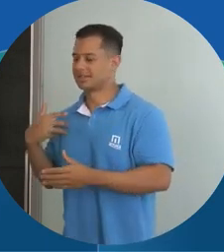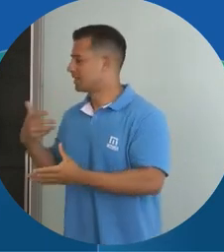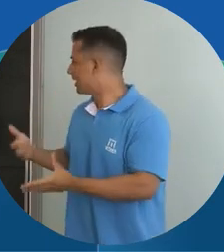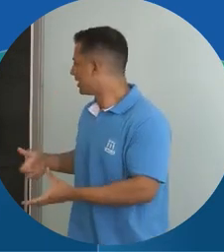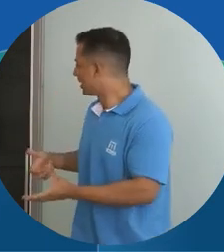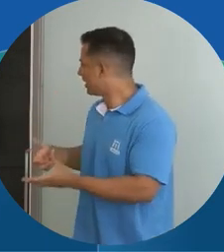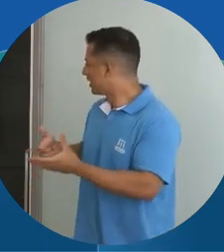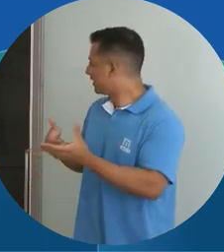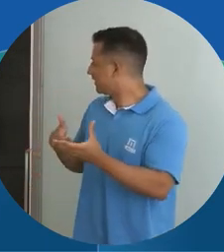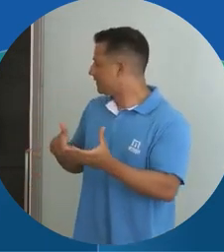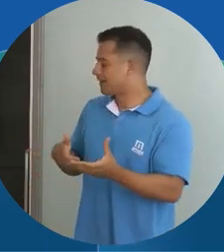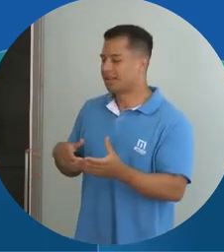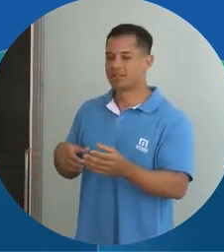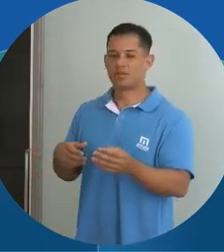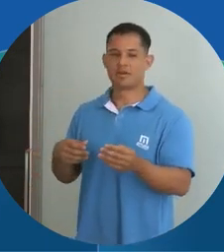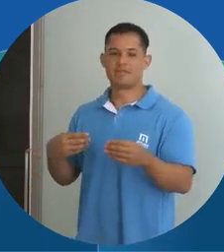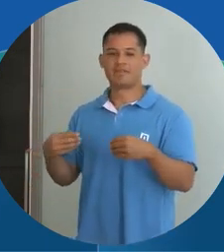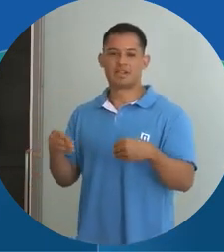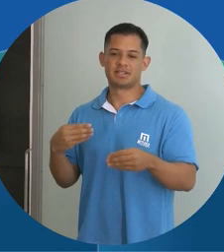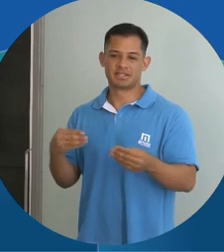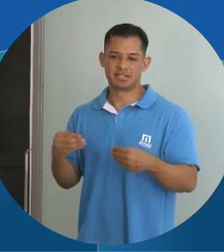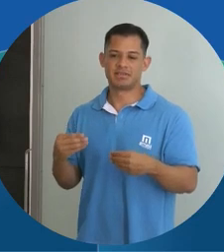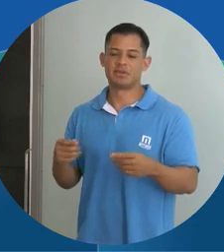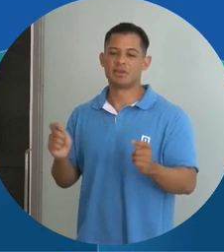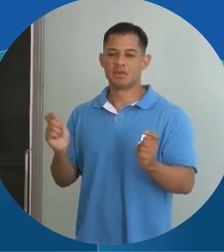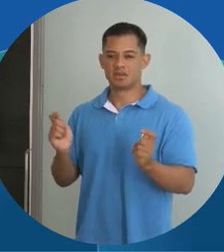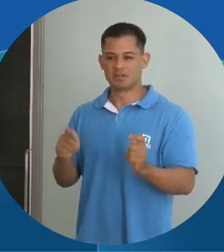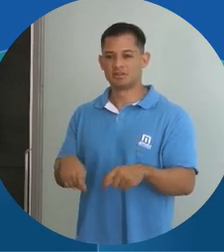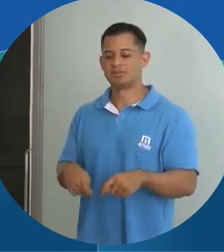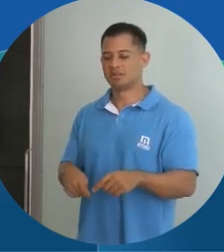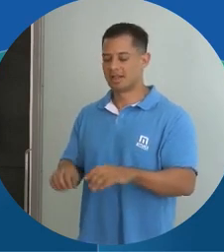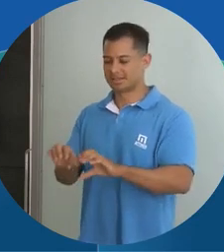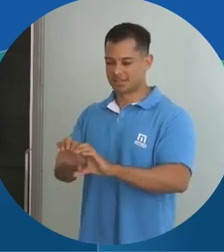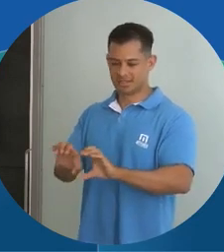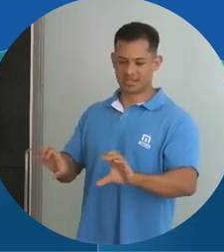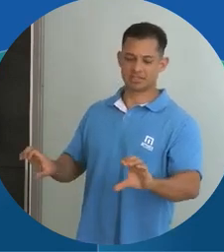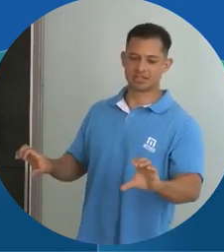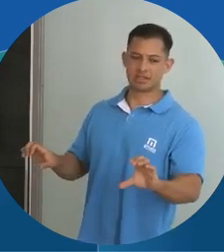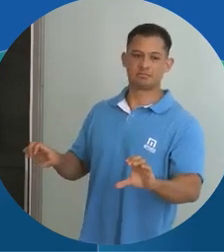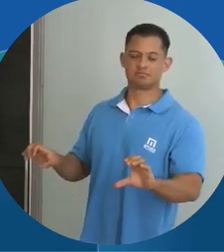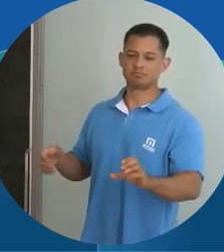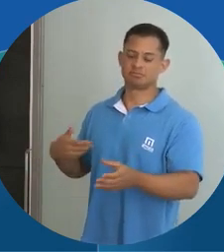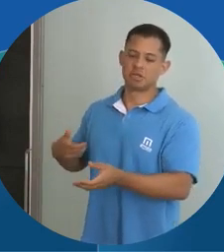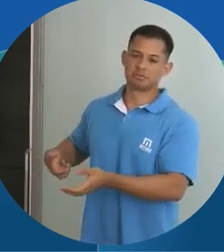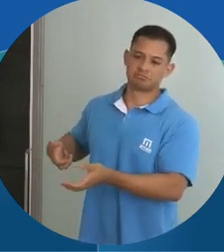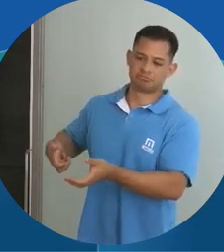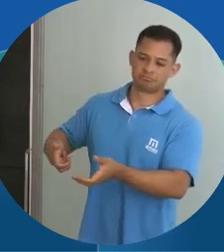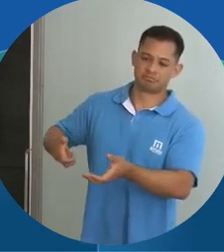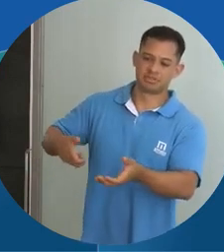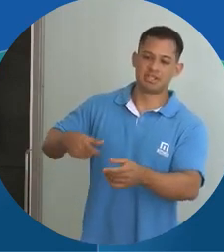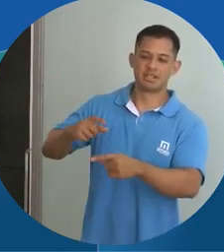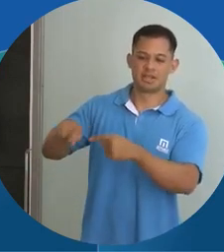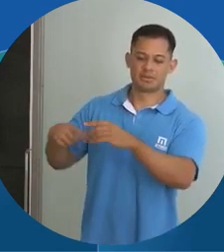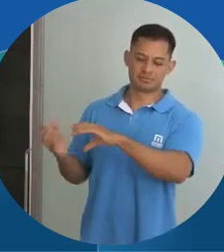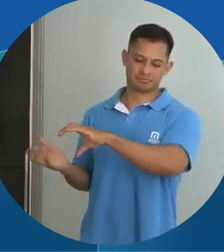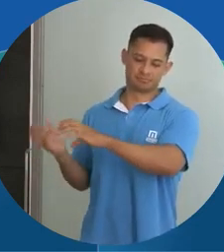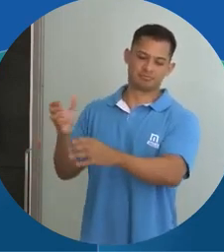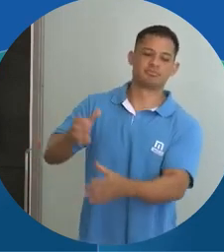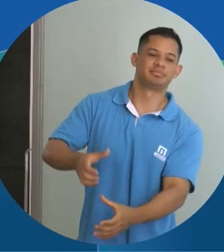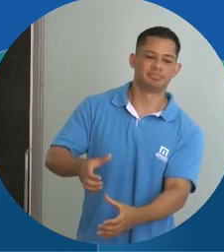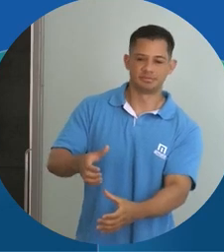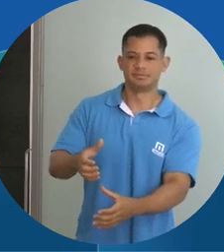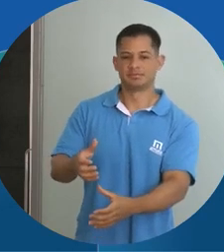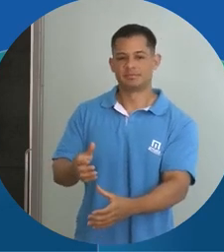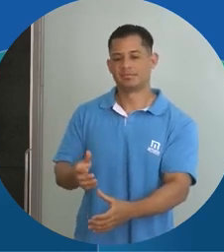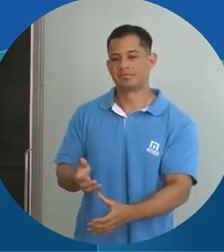ela, por ser flexível, ela é carregada horizontalmente e é inserida na perfuração. Então,